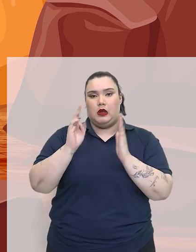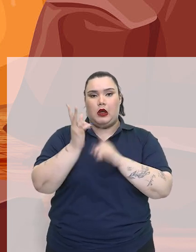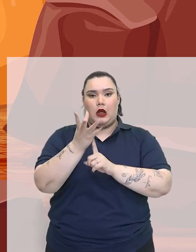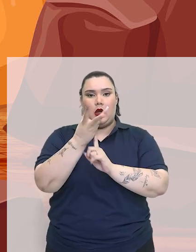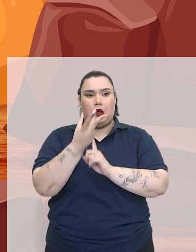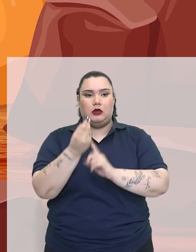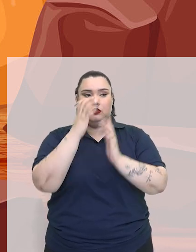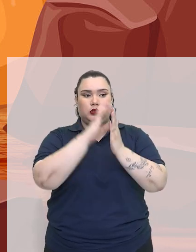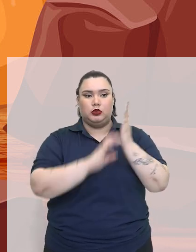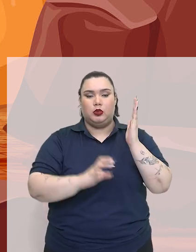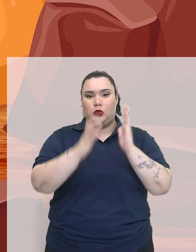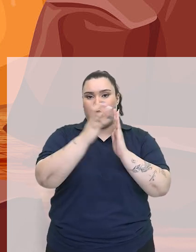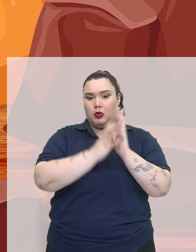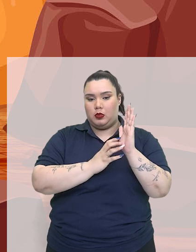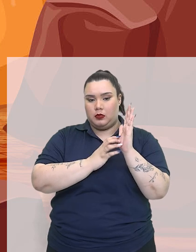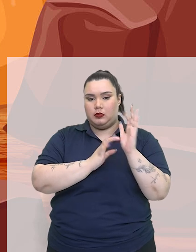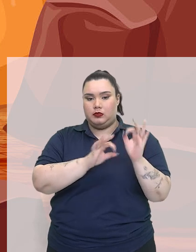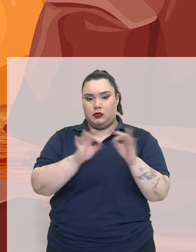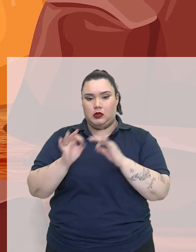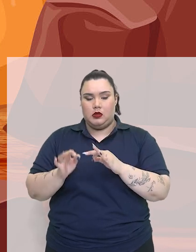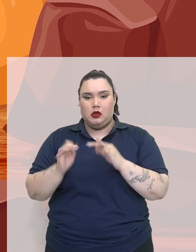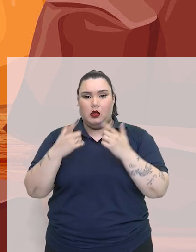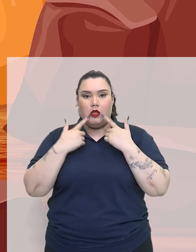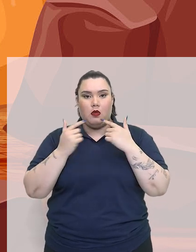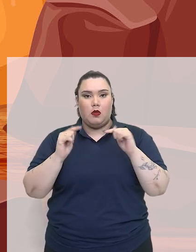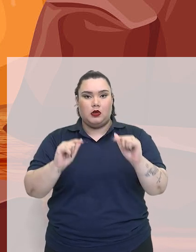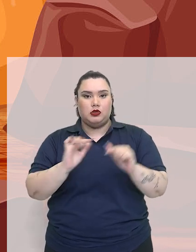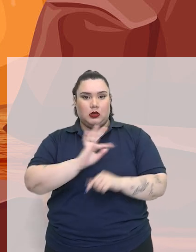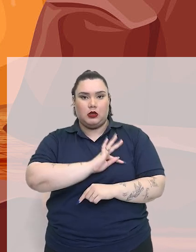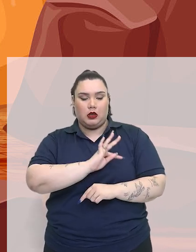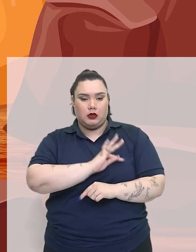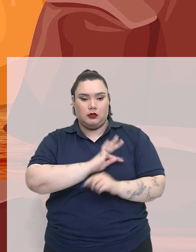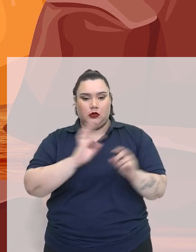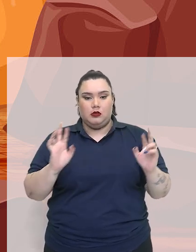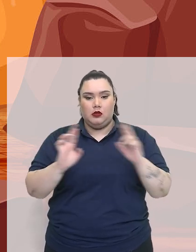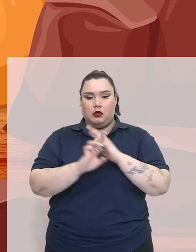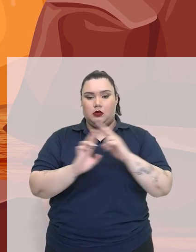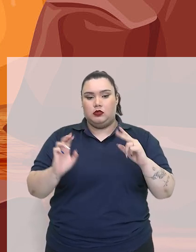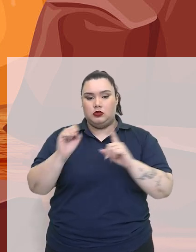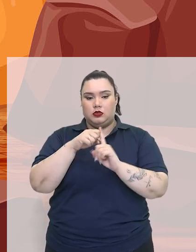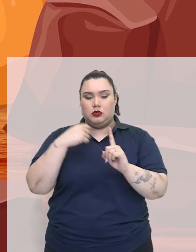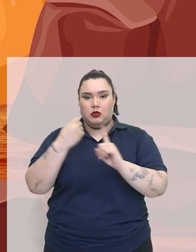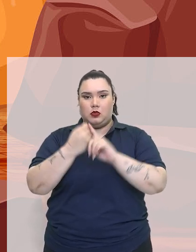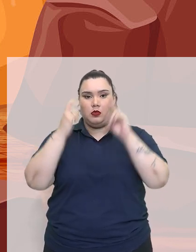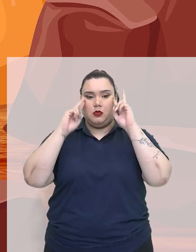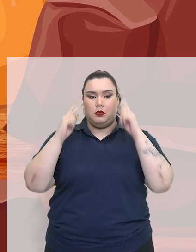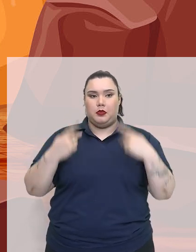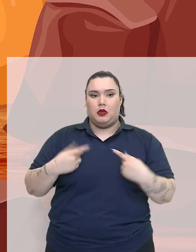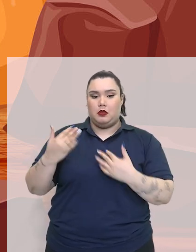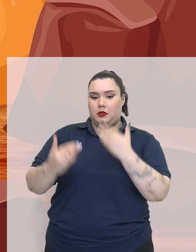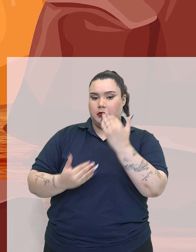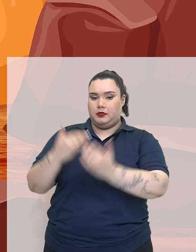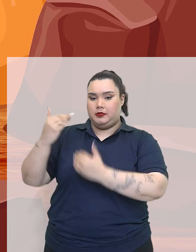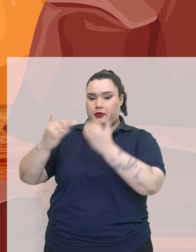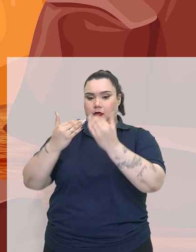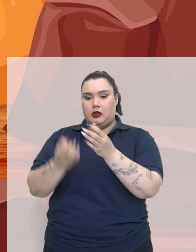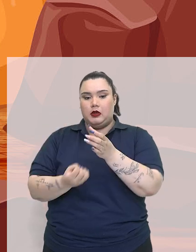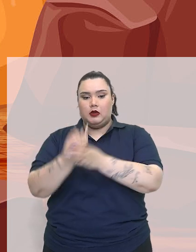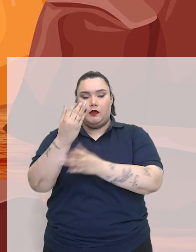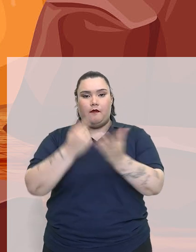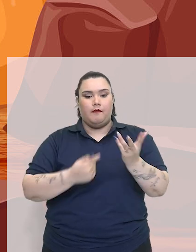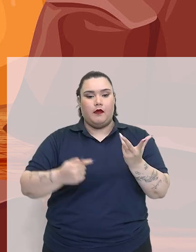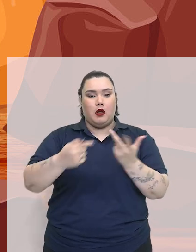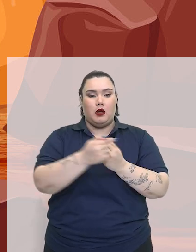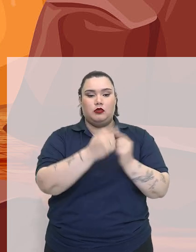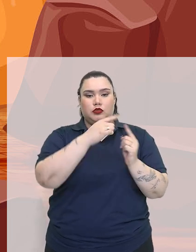pinturas rupestres, né? Falando de uma linguagem mais técnica. Conforme a organização social humana evoluiu, foram criados